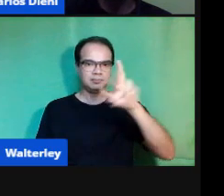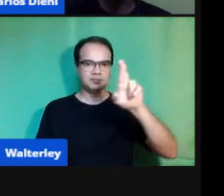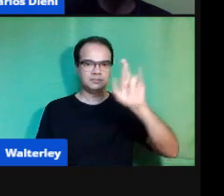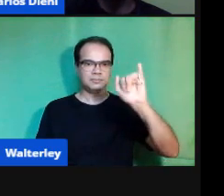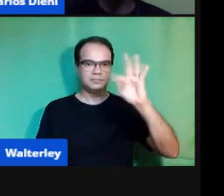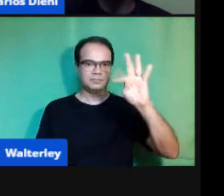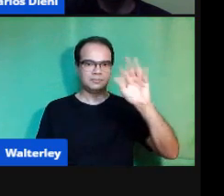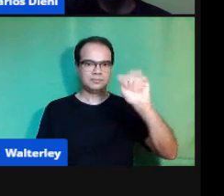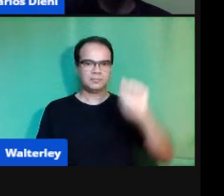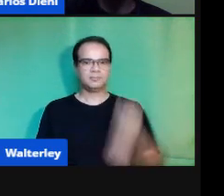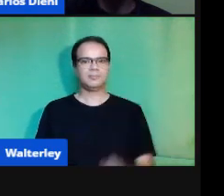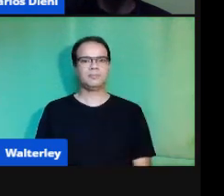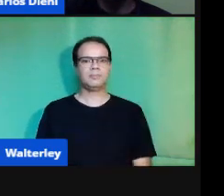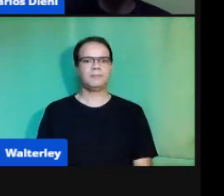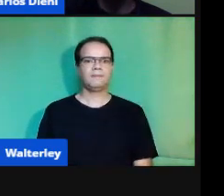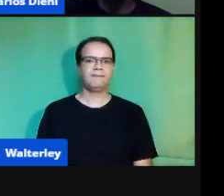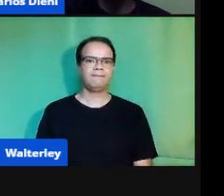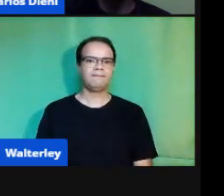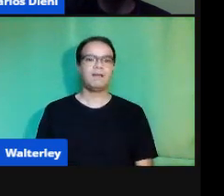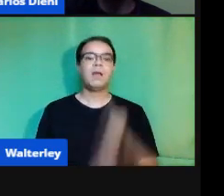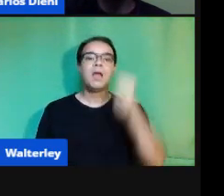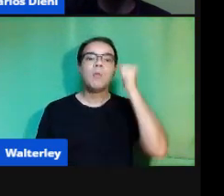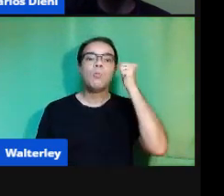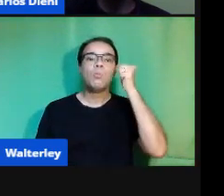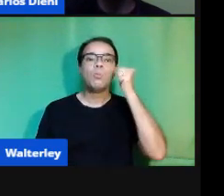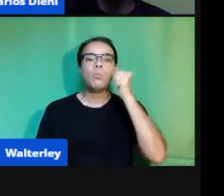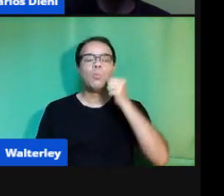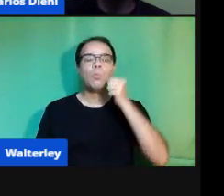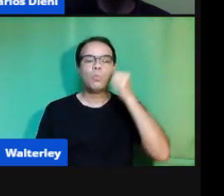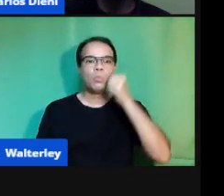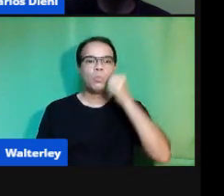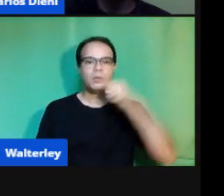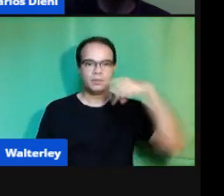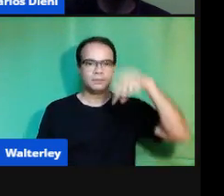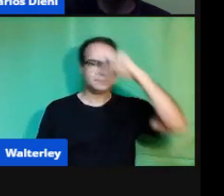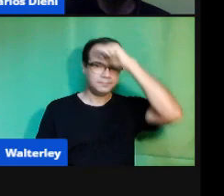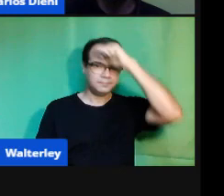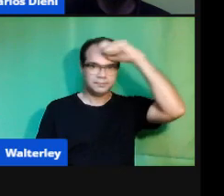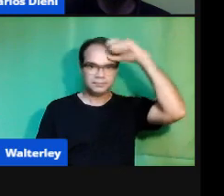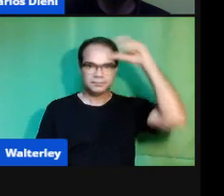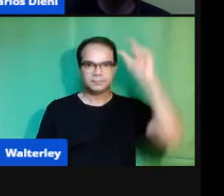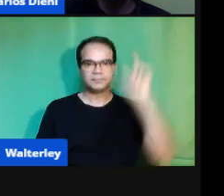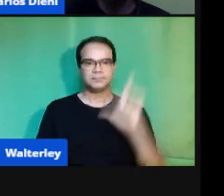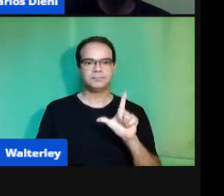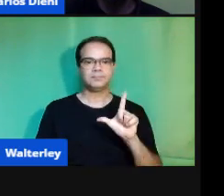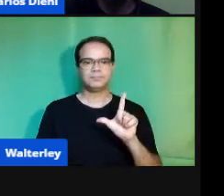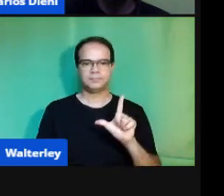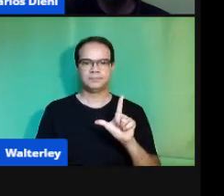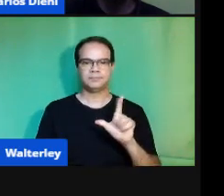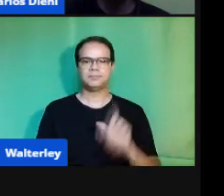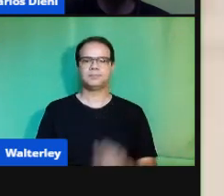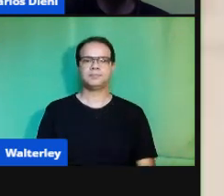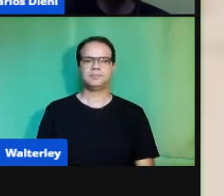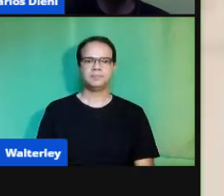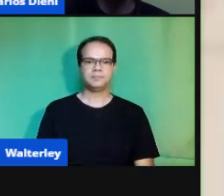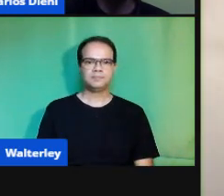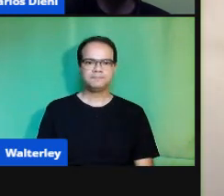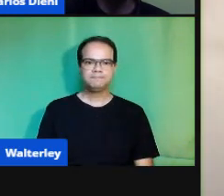É sobre as mulheres artistas de Mato Grosso do Sul. O protagonismo feminino tem